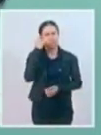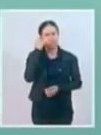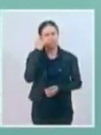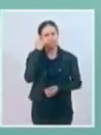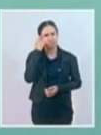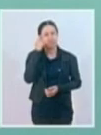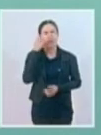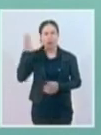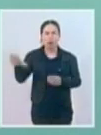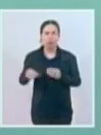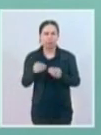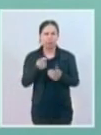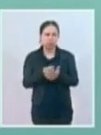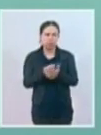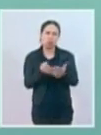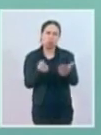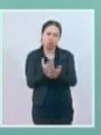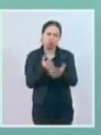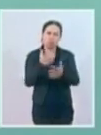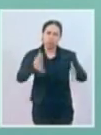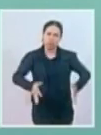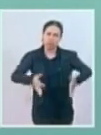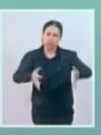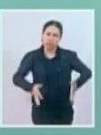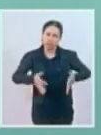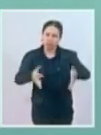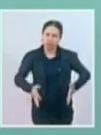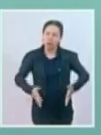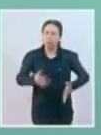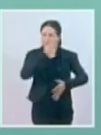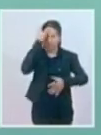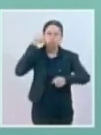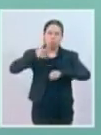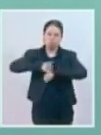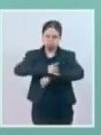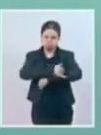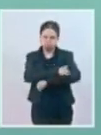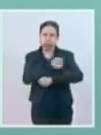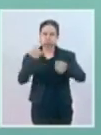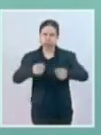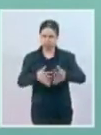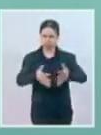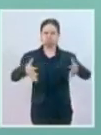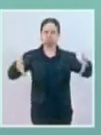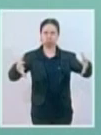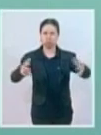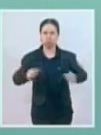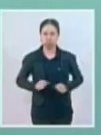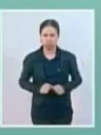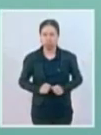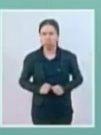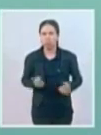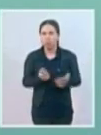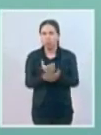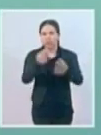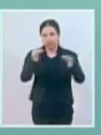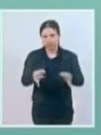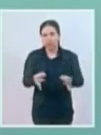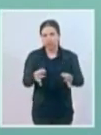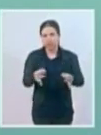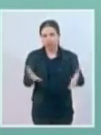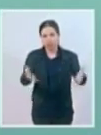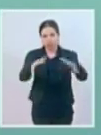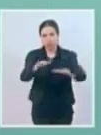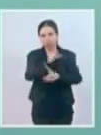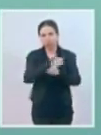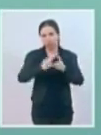para que houvesse aquisição de cadeiras de rodas para a pessoa obesa, para que pudesse haver esse acolhimento, essa inclusão social. E